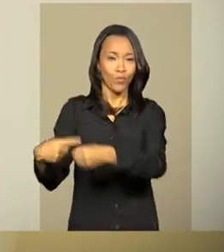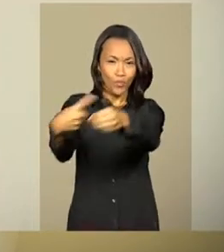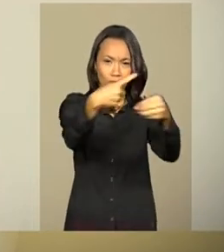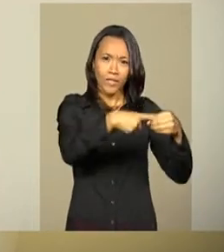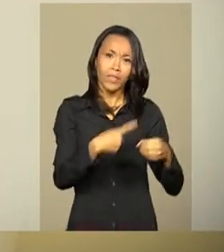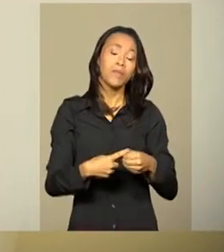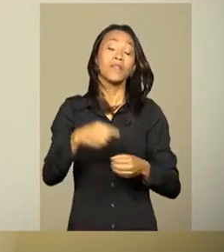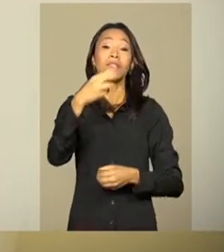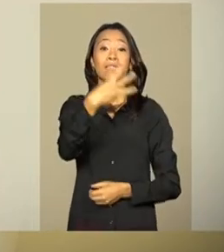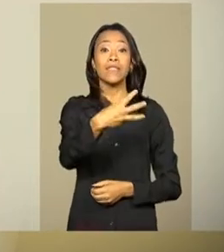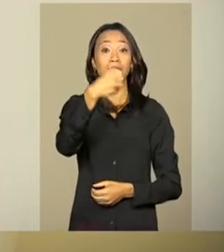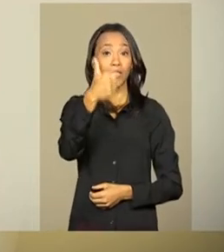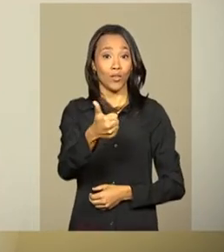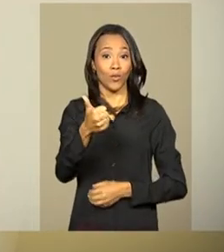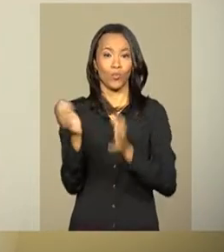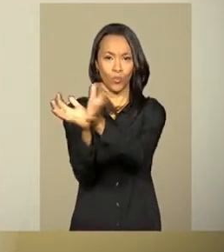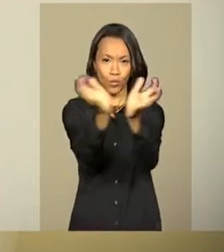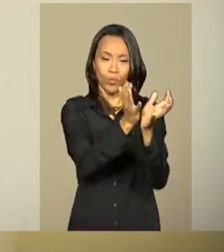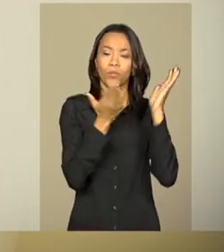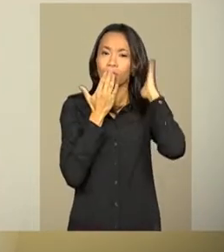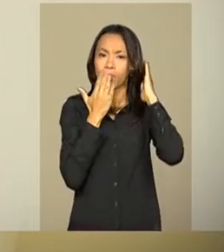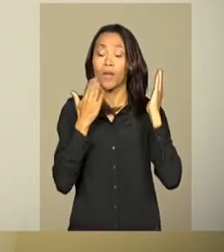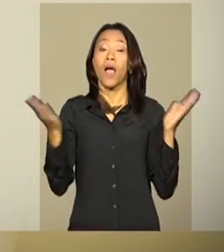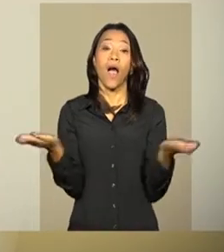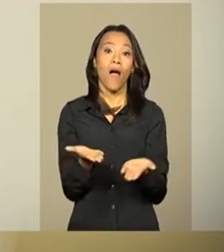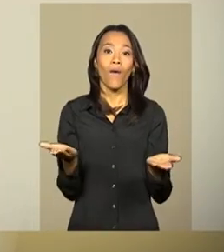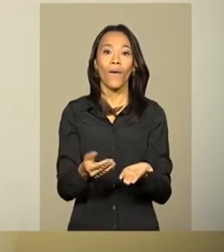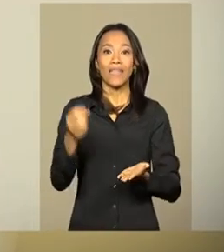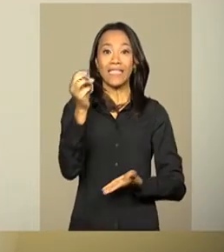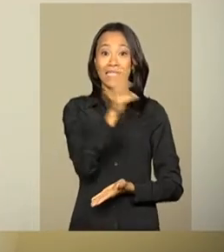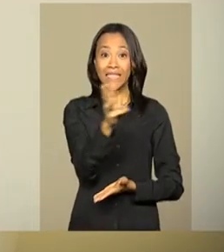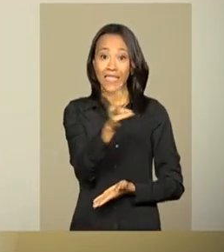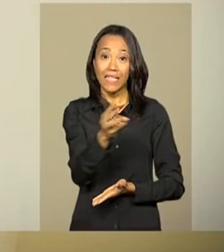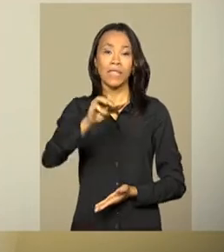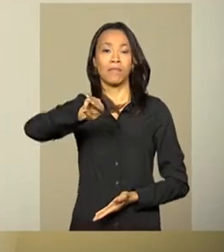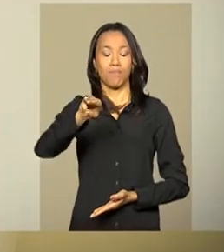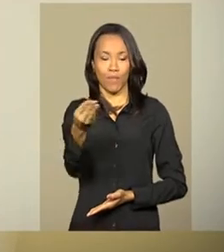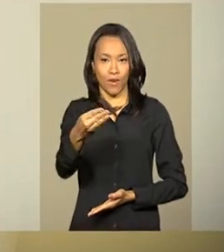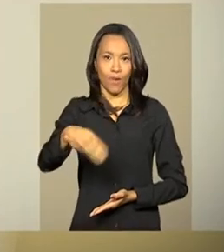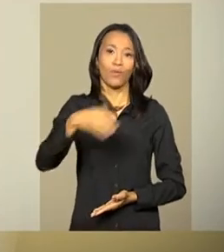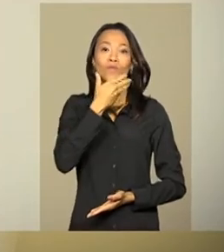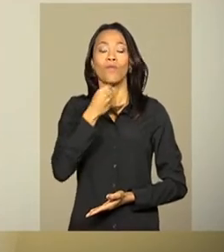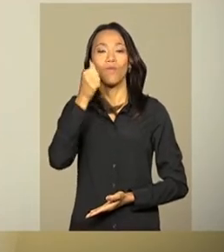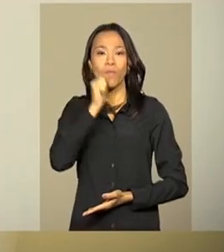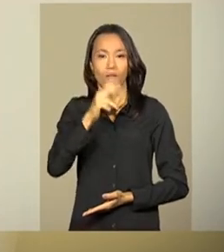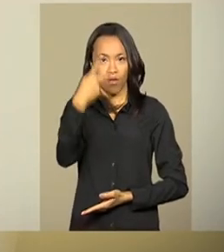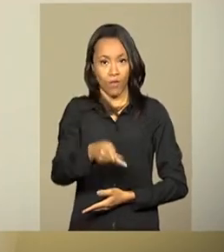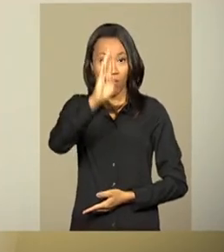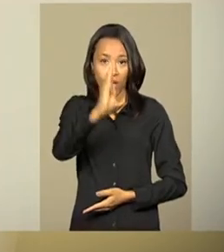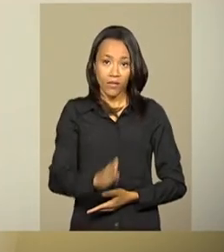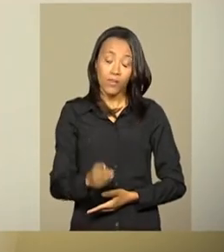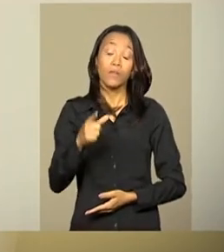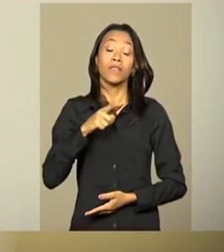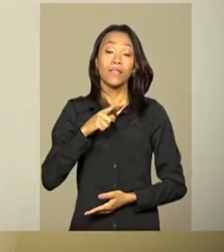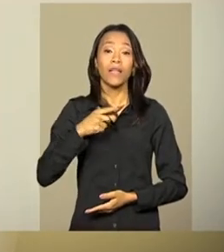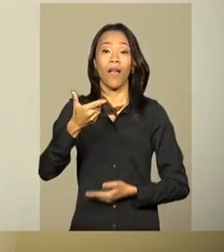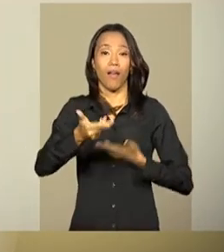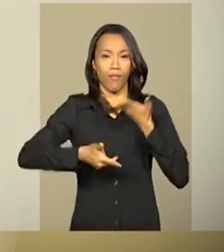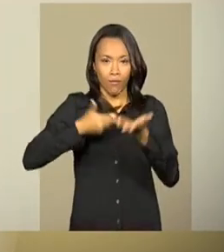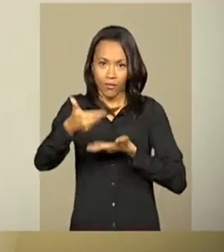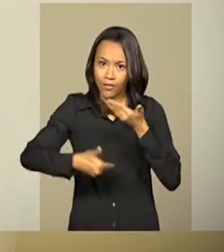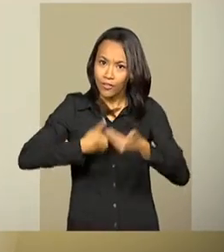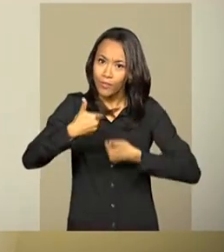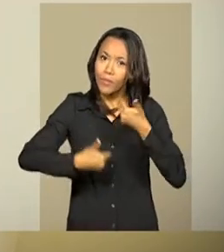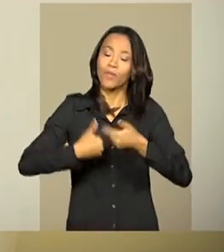31 distritos indígenas são agora 33 milhões de brasileiros e brasileiras que recebem atendimento